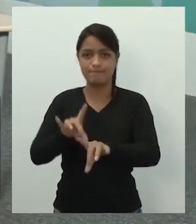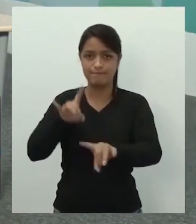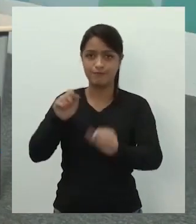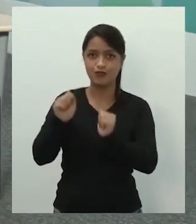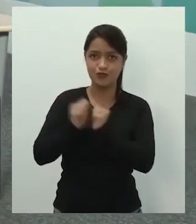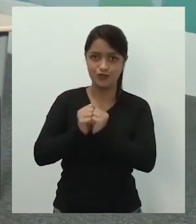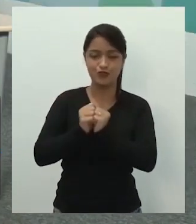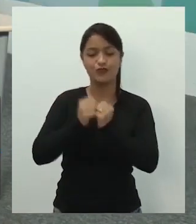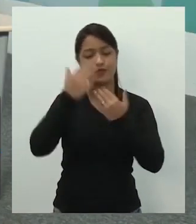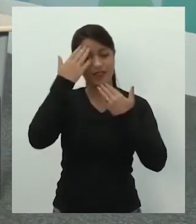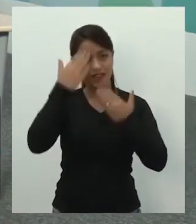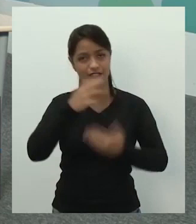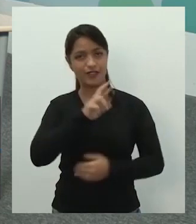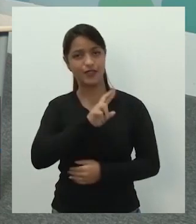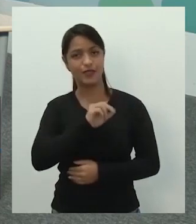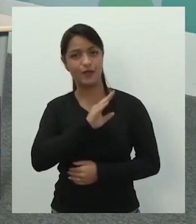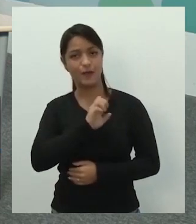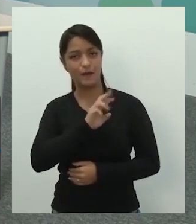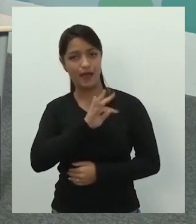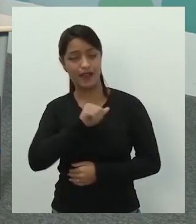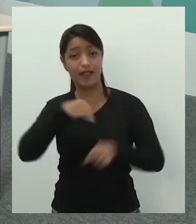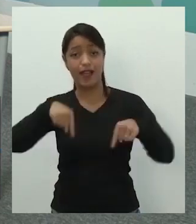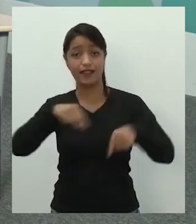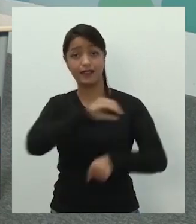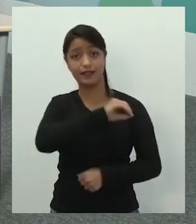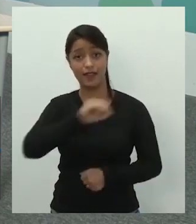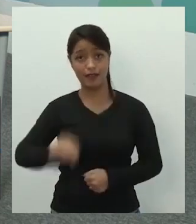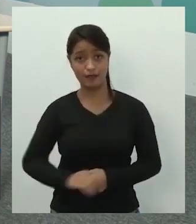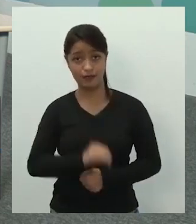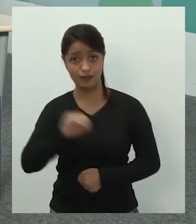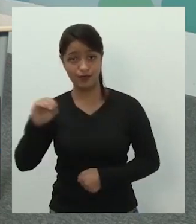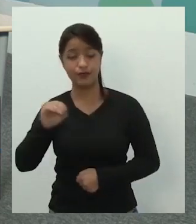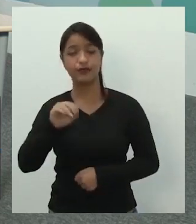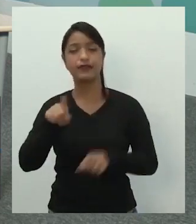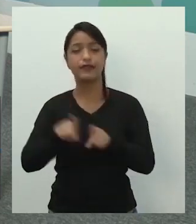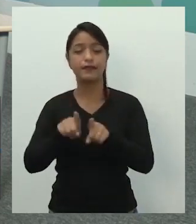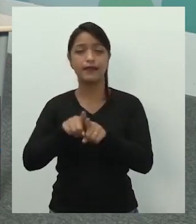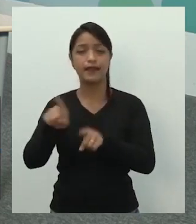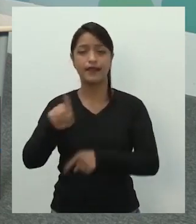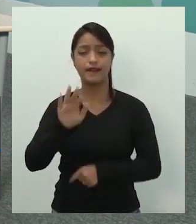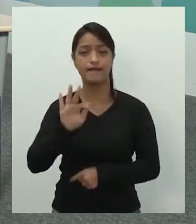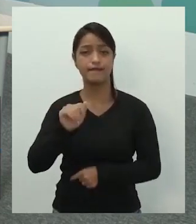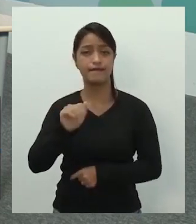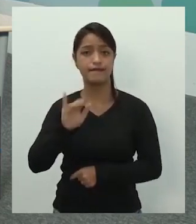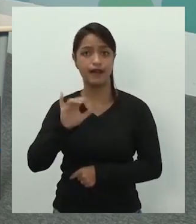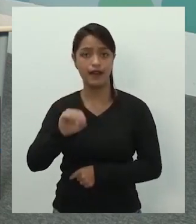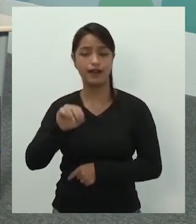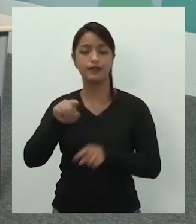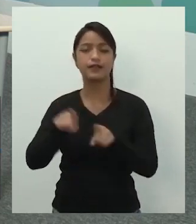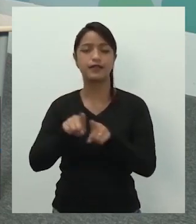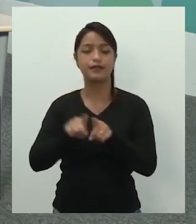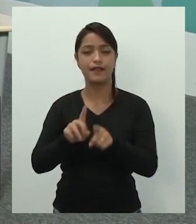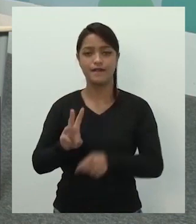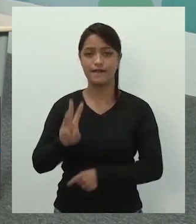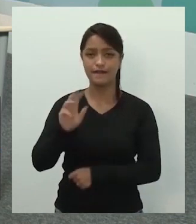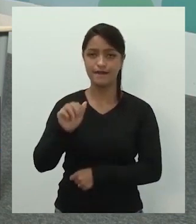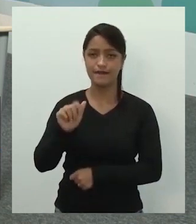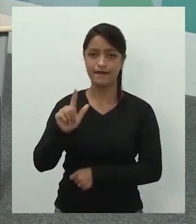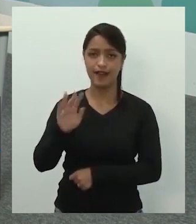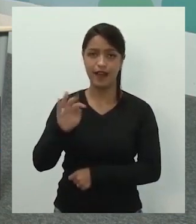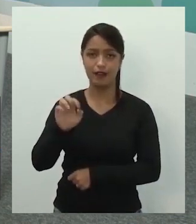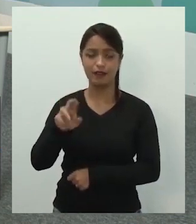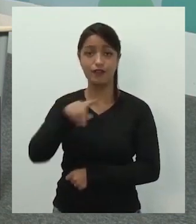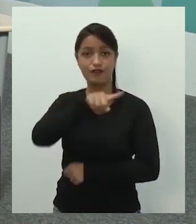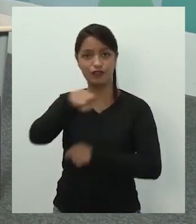de Mídias, a Roberta, o professor Fábio. Agradecer ao Walter, que ficou lá na moderação, me